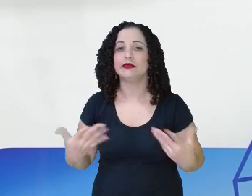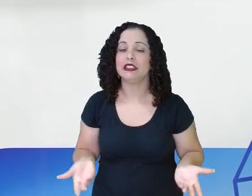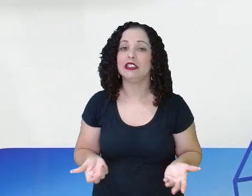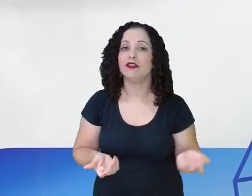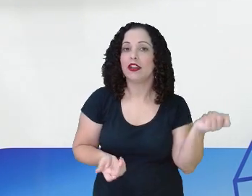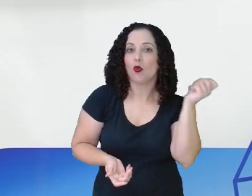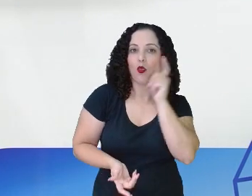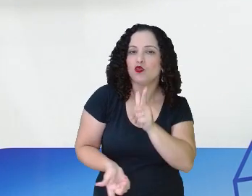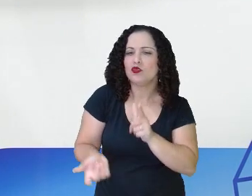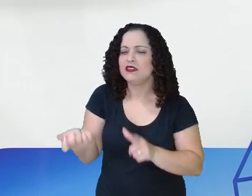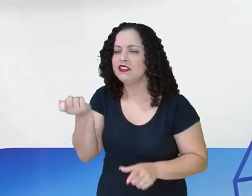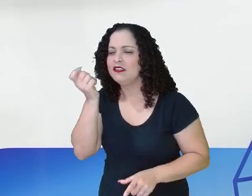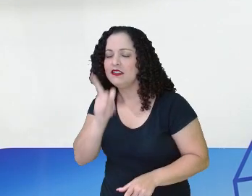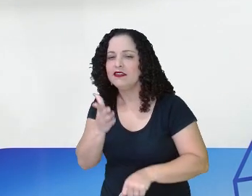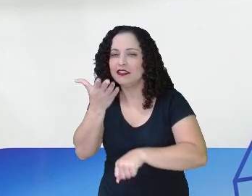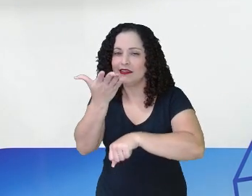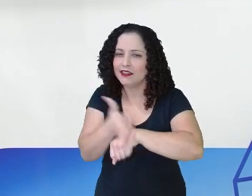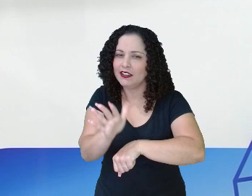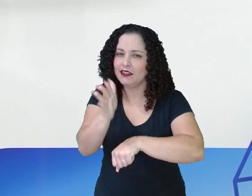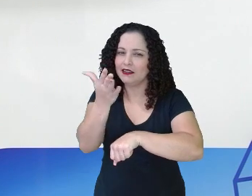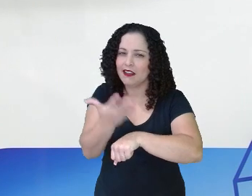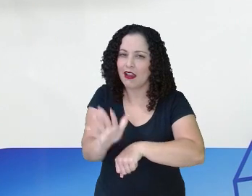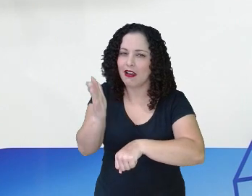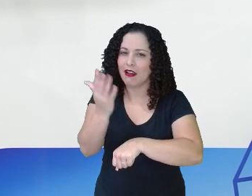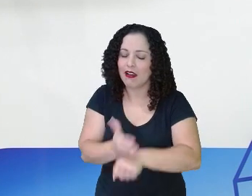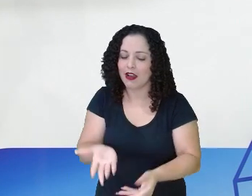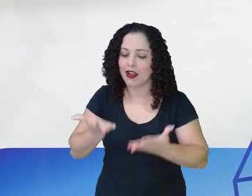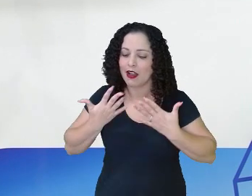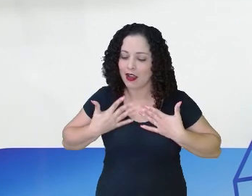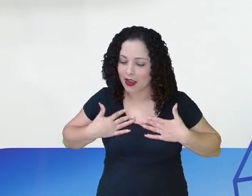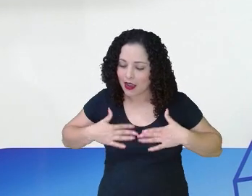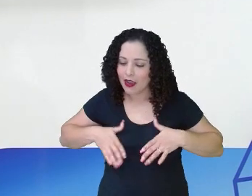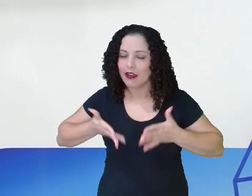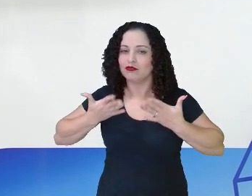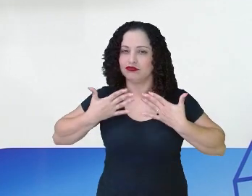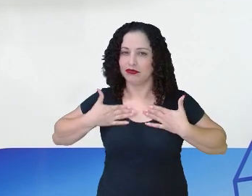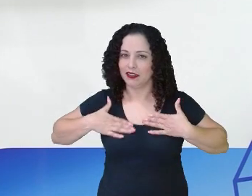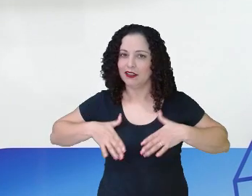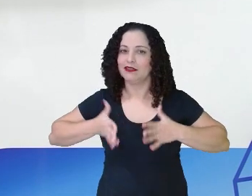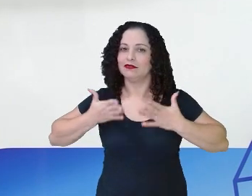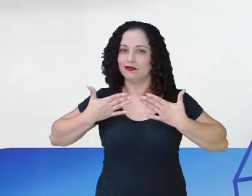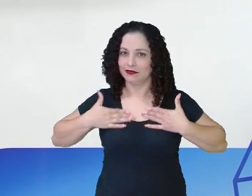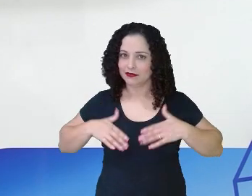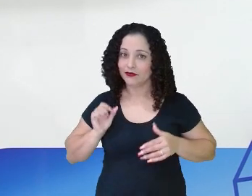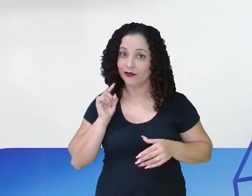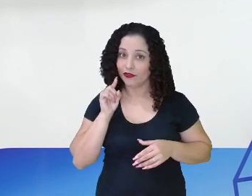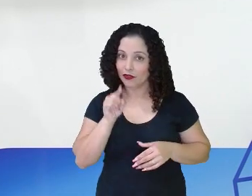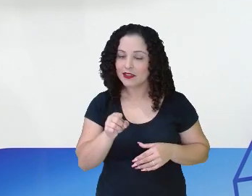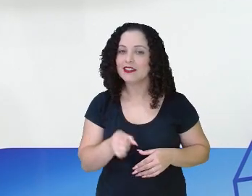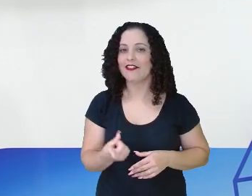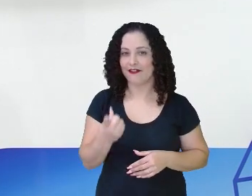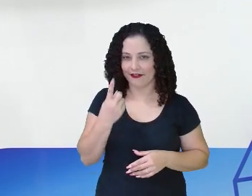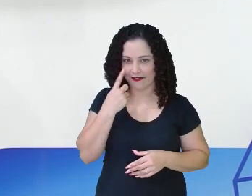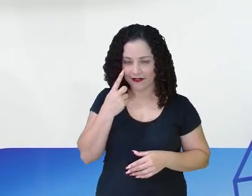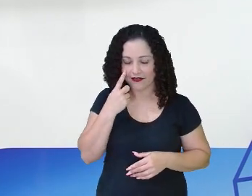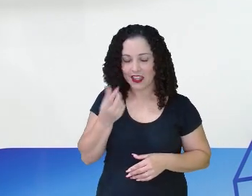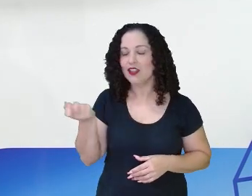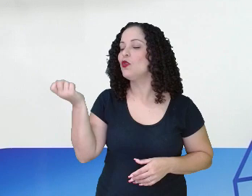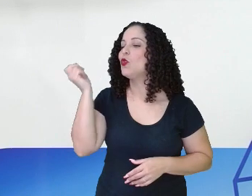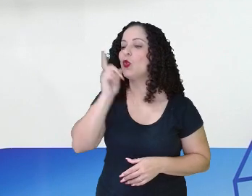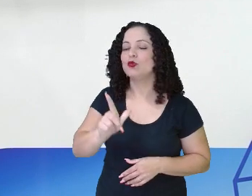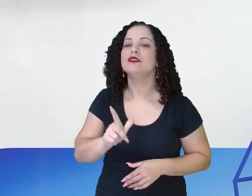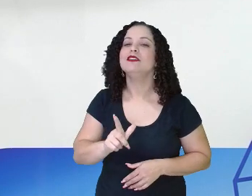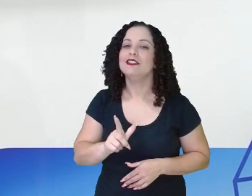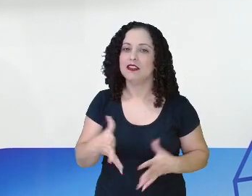vai testando. Faz com calma, faz pelo menos 1 ou 2. Você vai ver que não vai haver